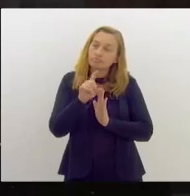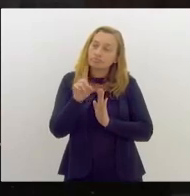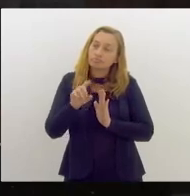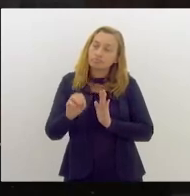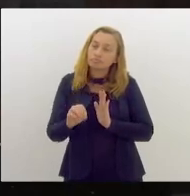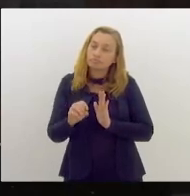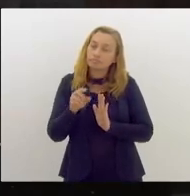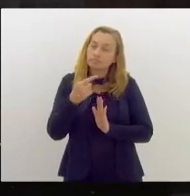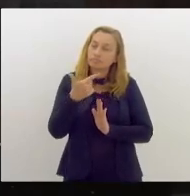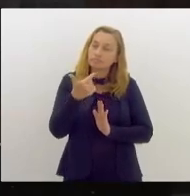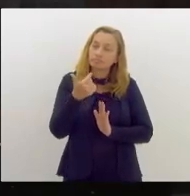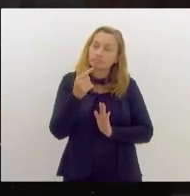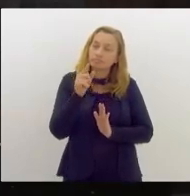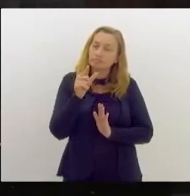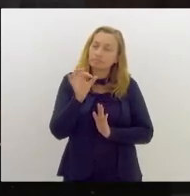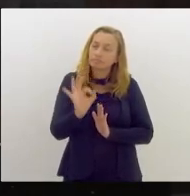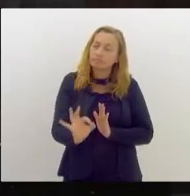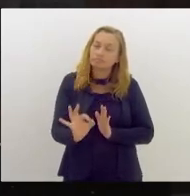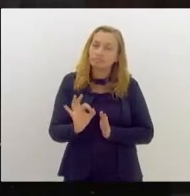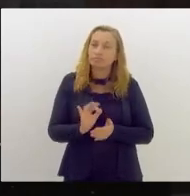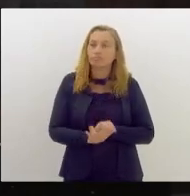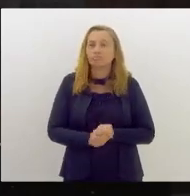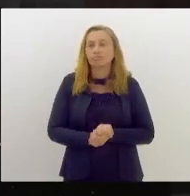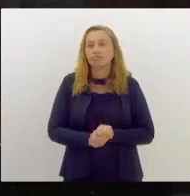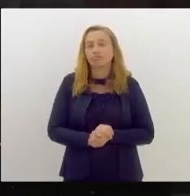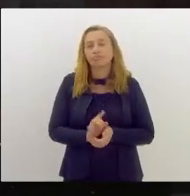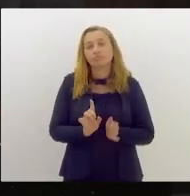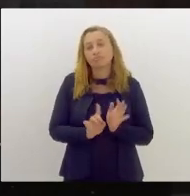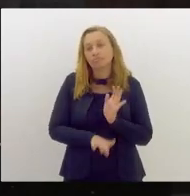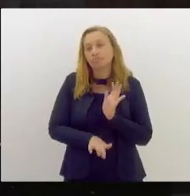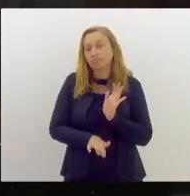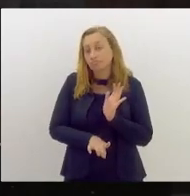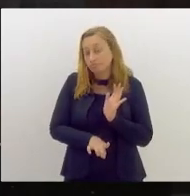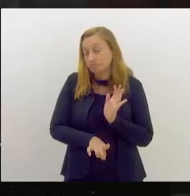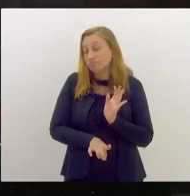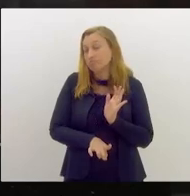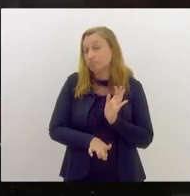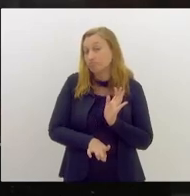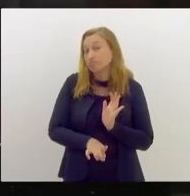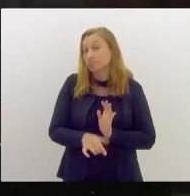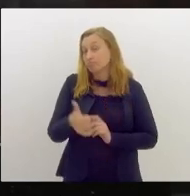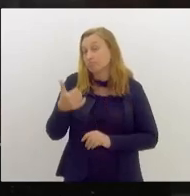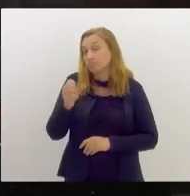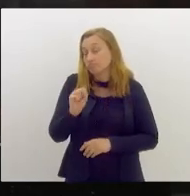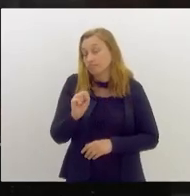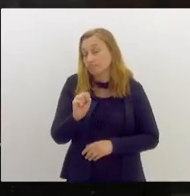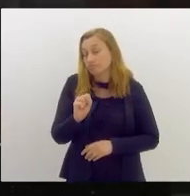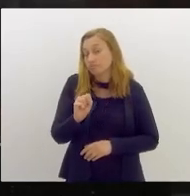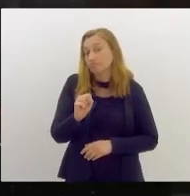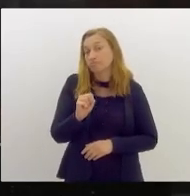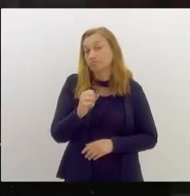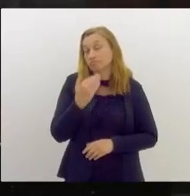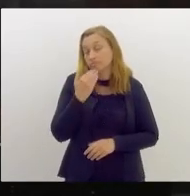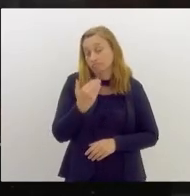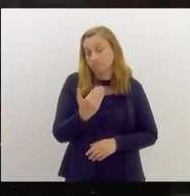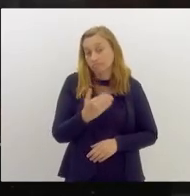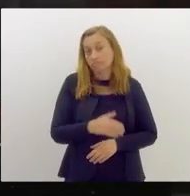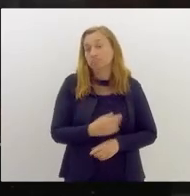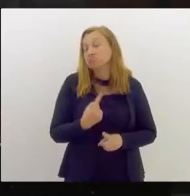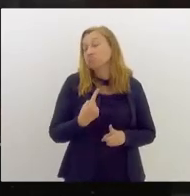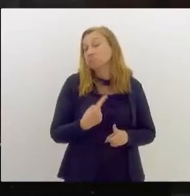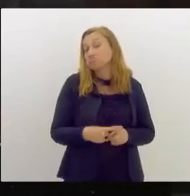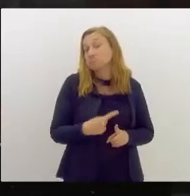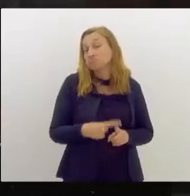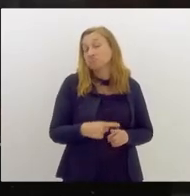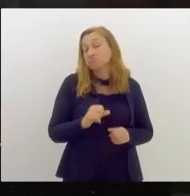12 pontos percentuais muito abaixo dos 18 pretendido e por